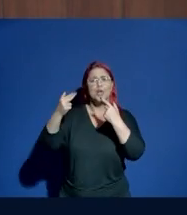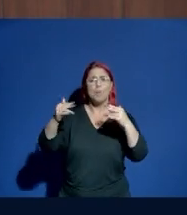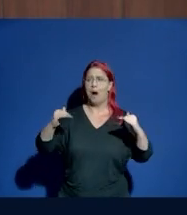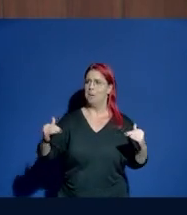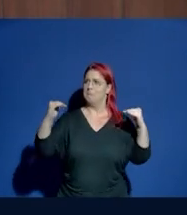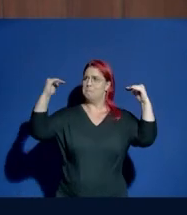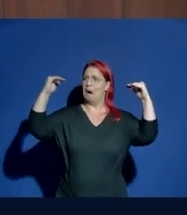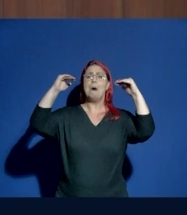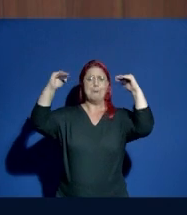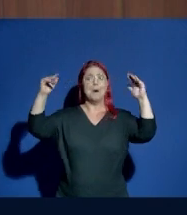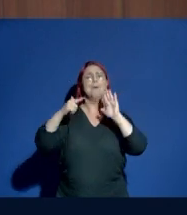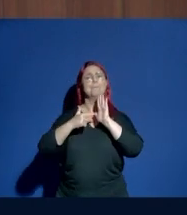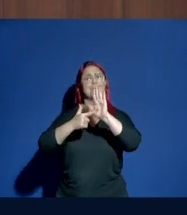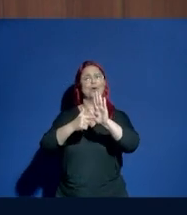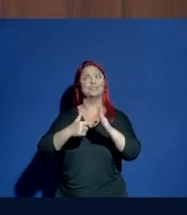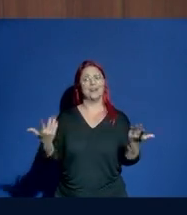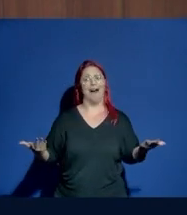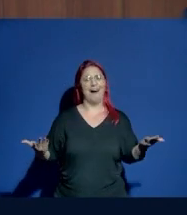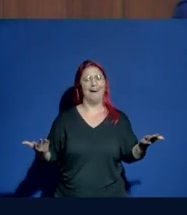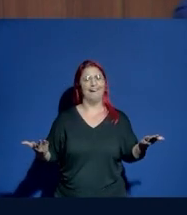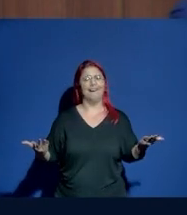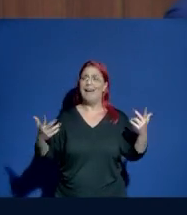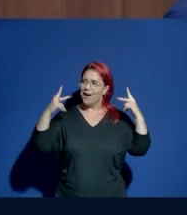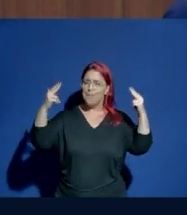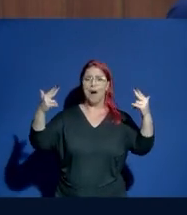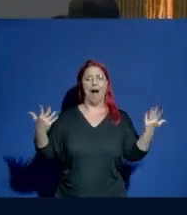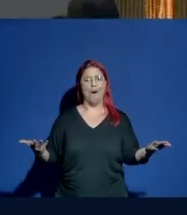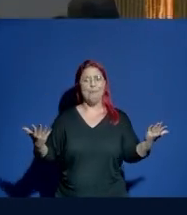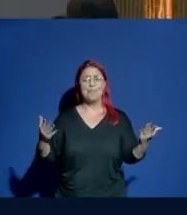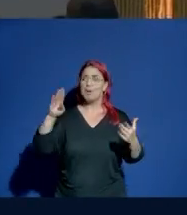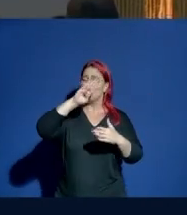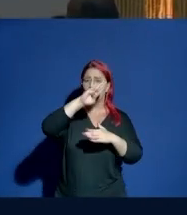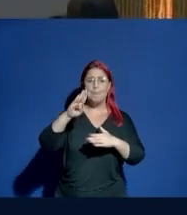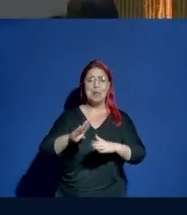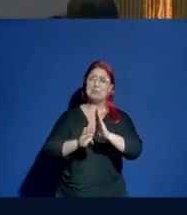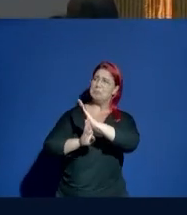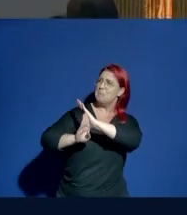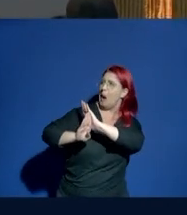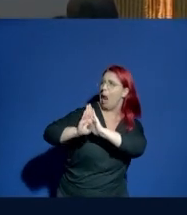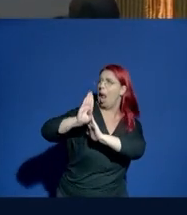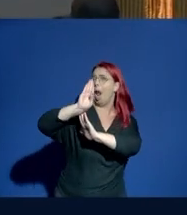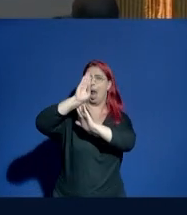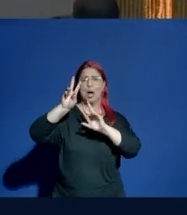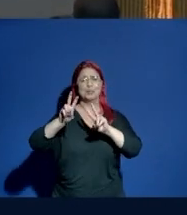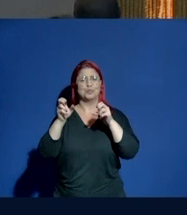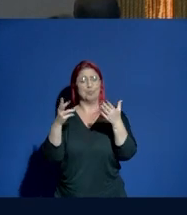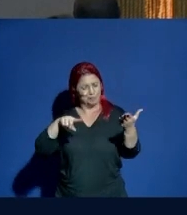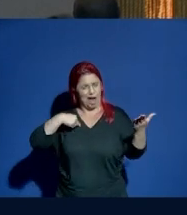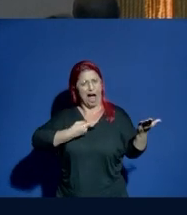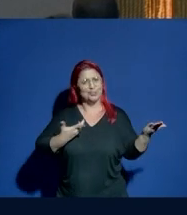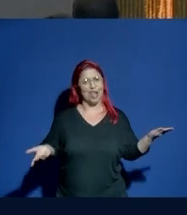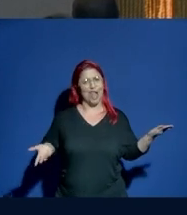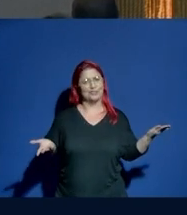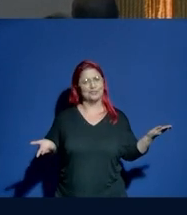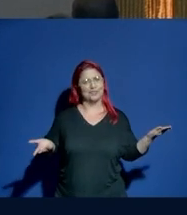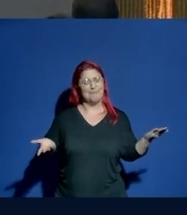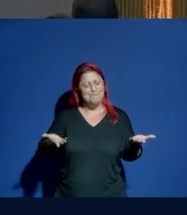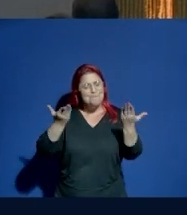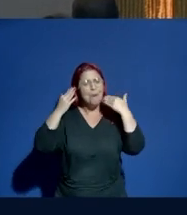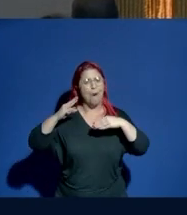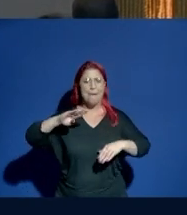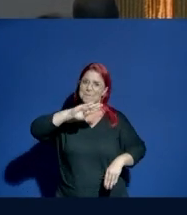altura daquela para mostrar você esse Brasil hoje tem superado na balança comercial somos nós né